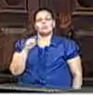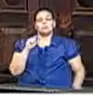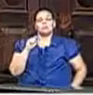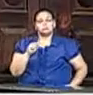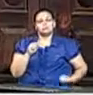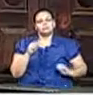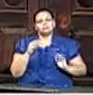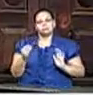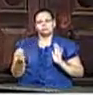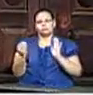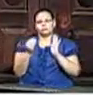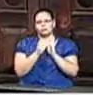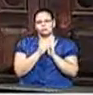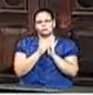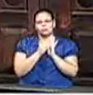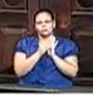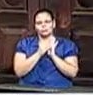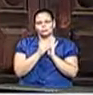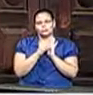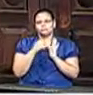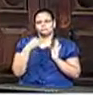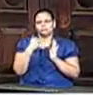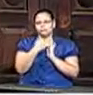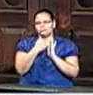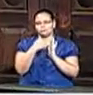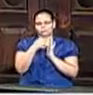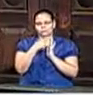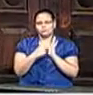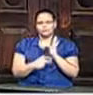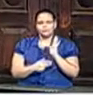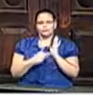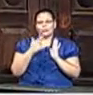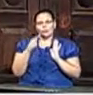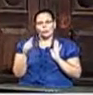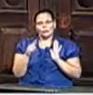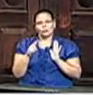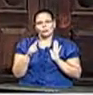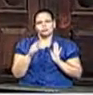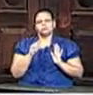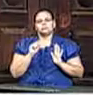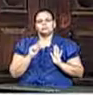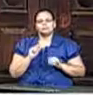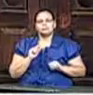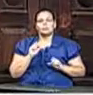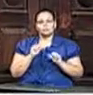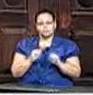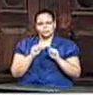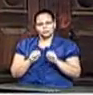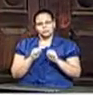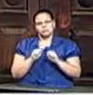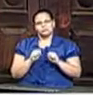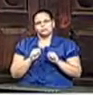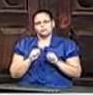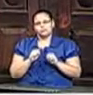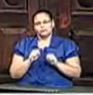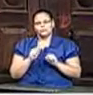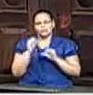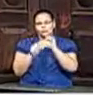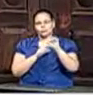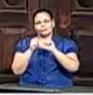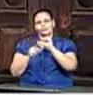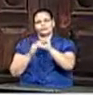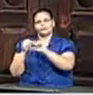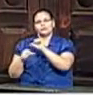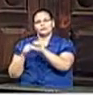considerou e incluiu como cláusulas pétreas. Somente outra constituinte poderia